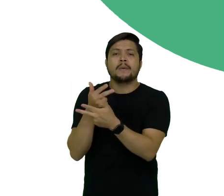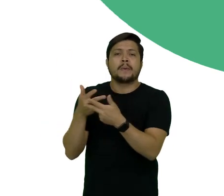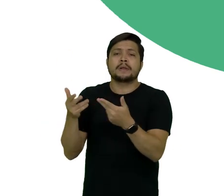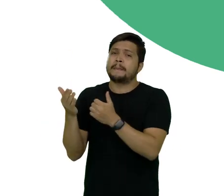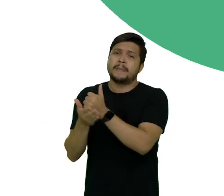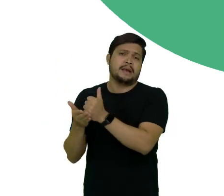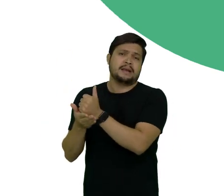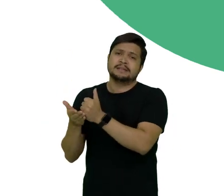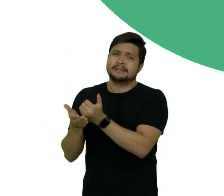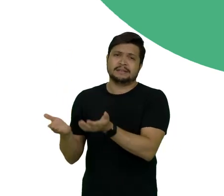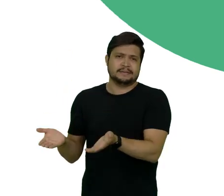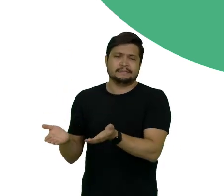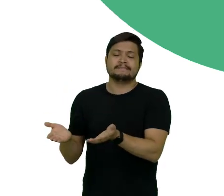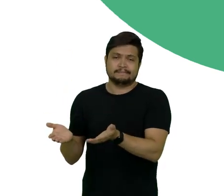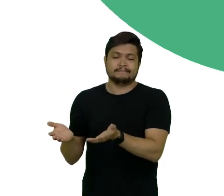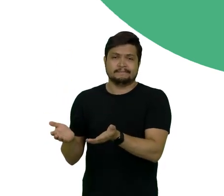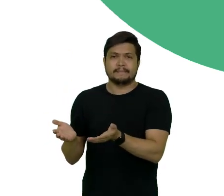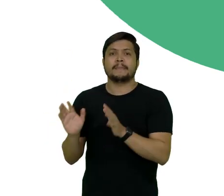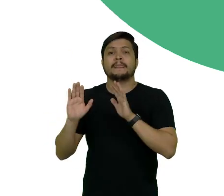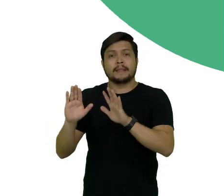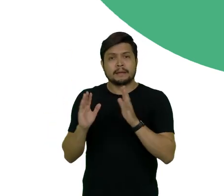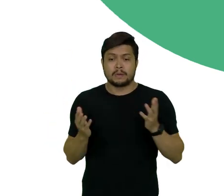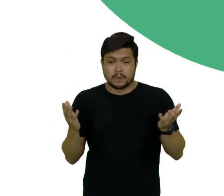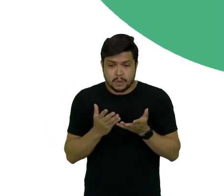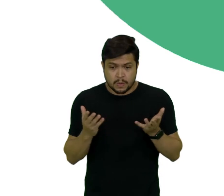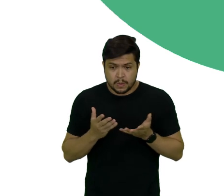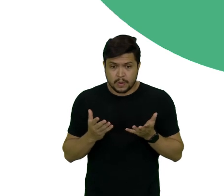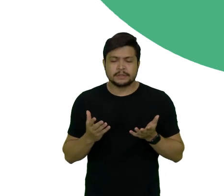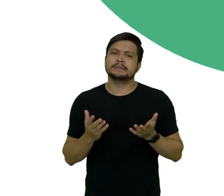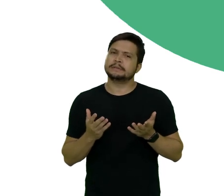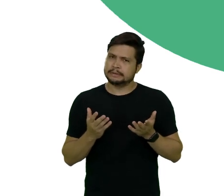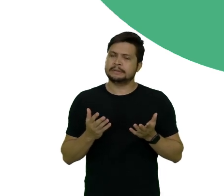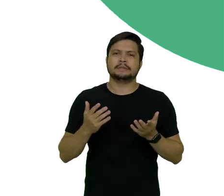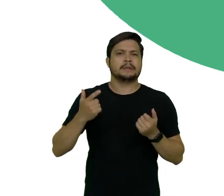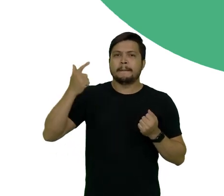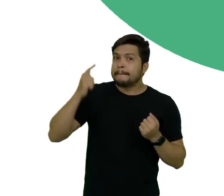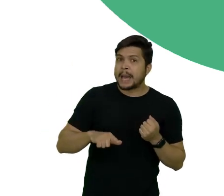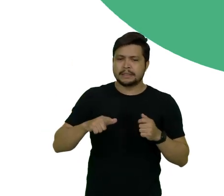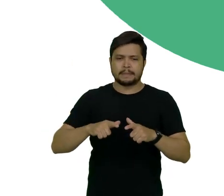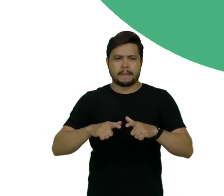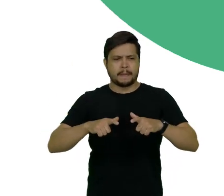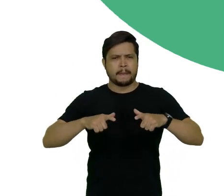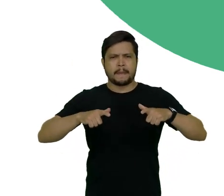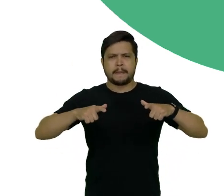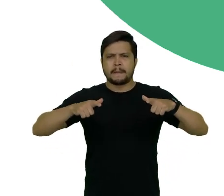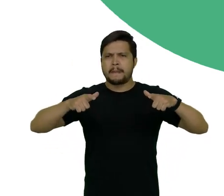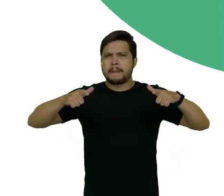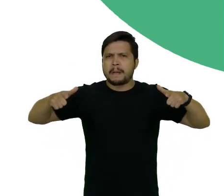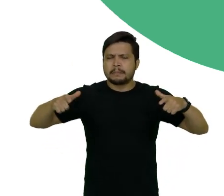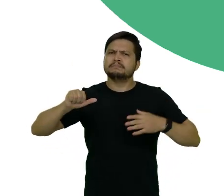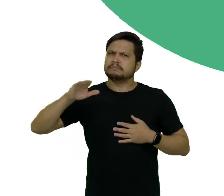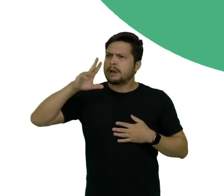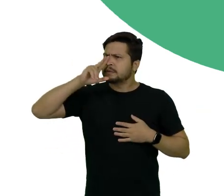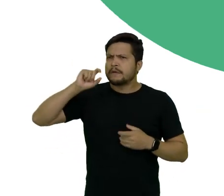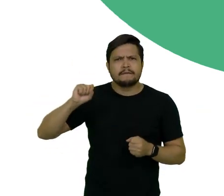para coisas muito básicas que outros cursos já tinham. E hoje, nós não estamos mais sozinhos. Quanto mais